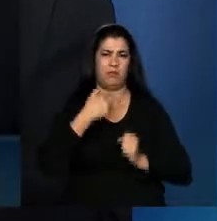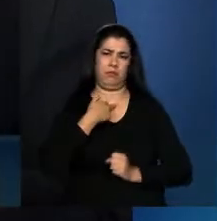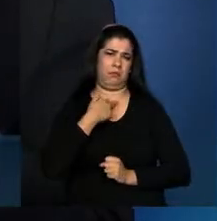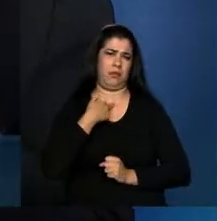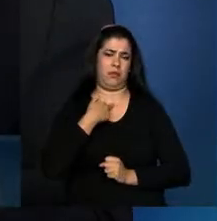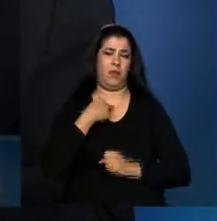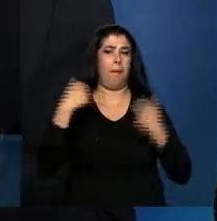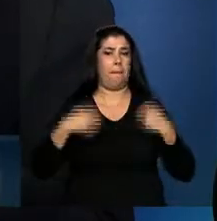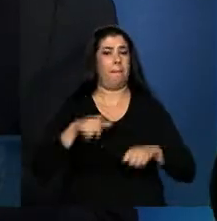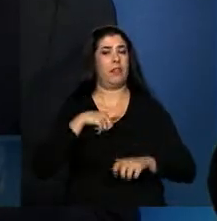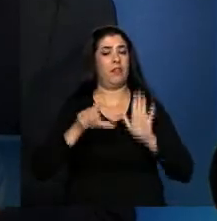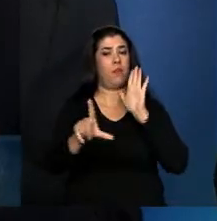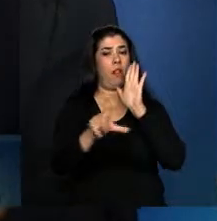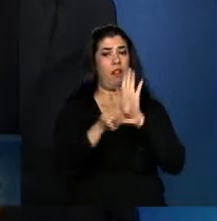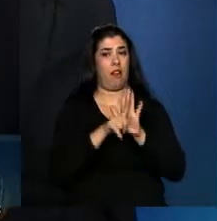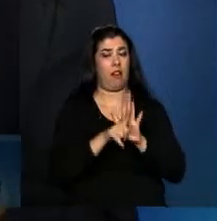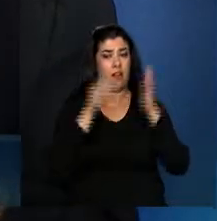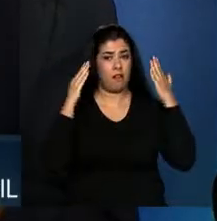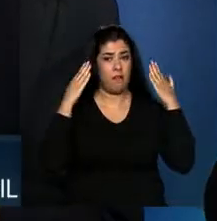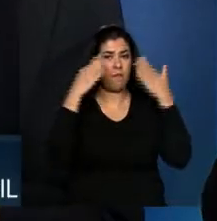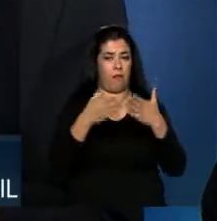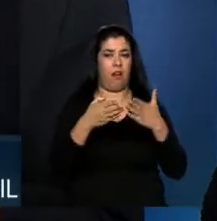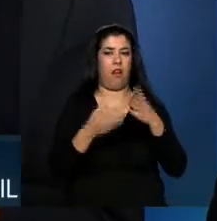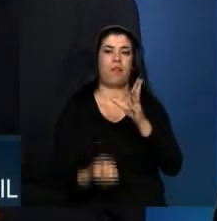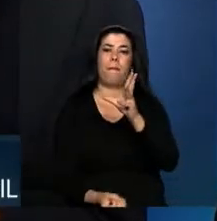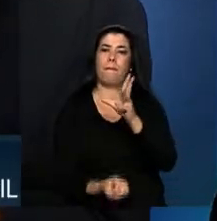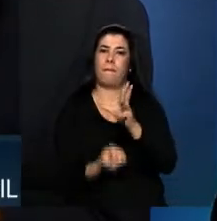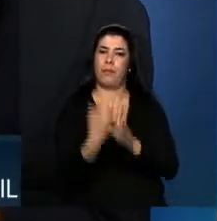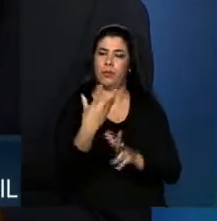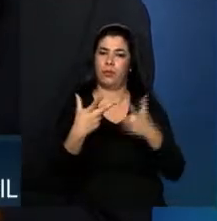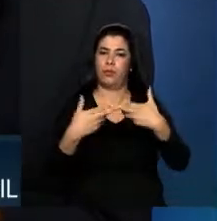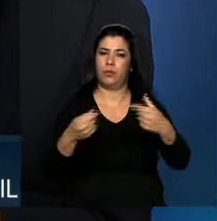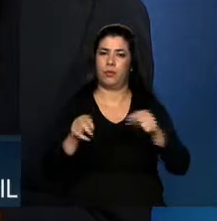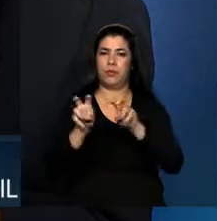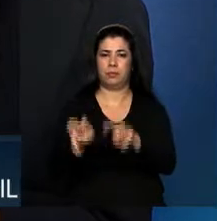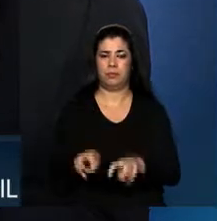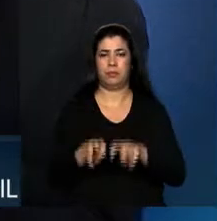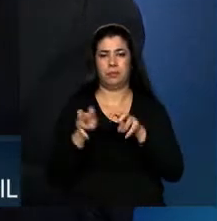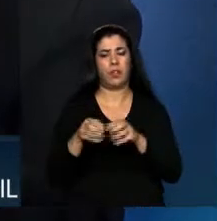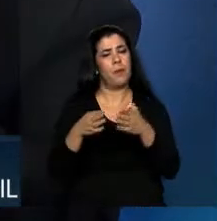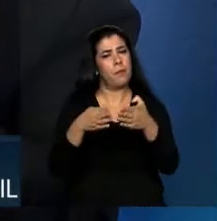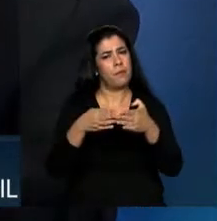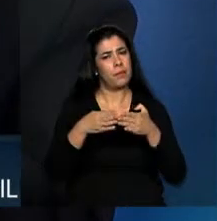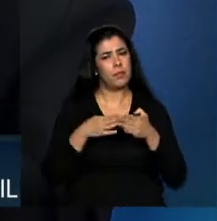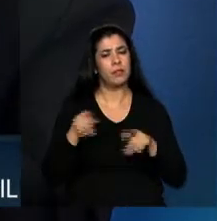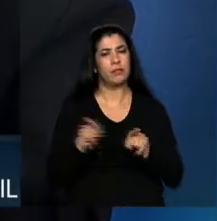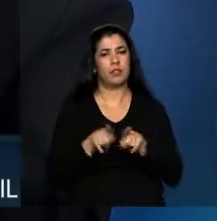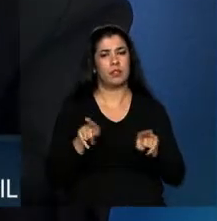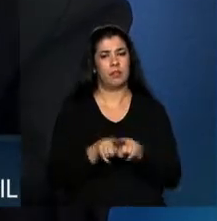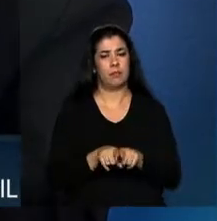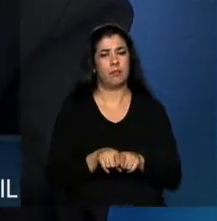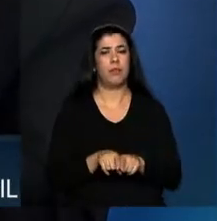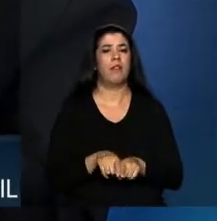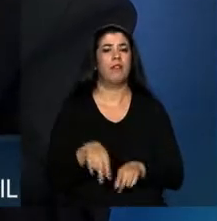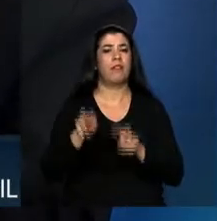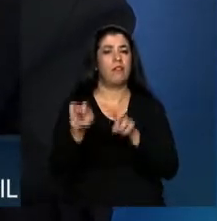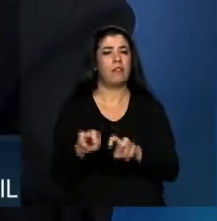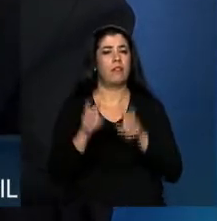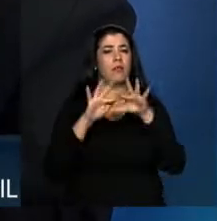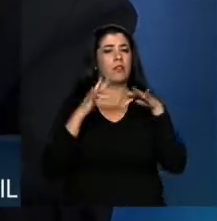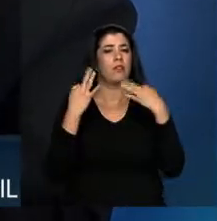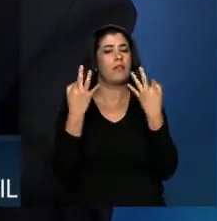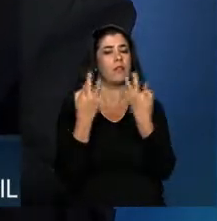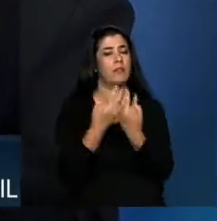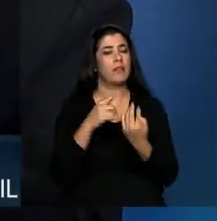mais específica para a agricultura familiar, né? Então, nós pedimos muito que a agricultura familiar comece a